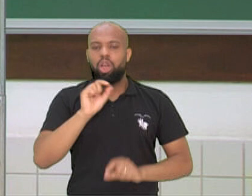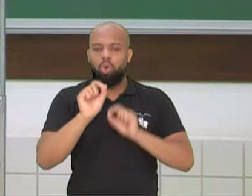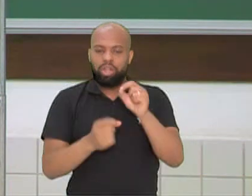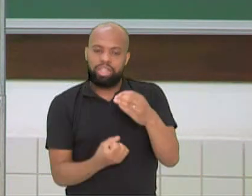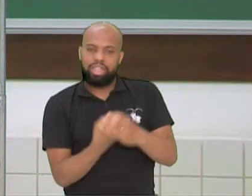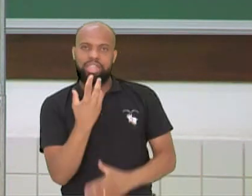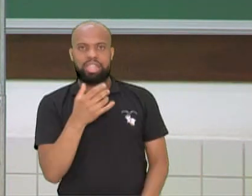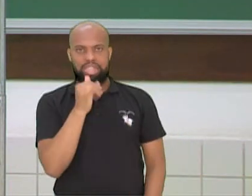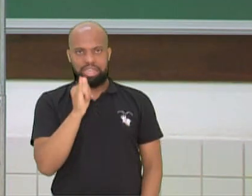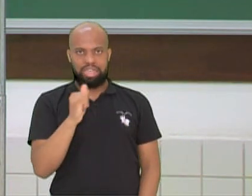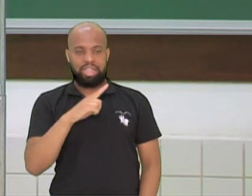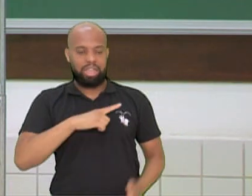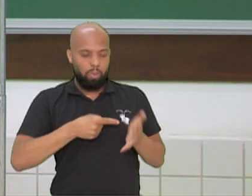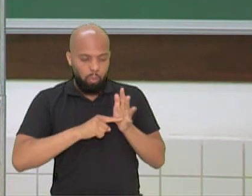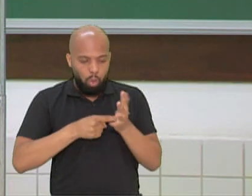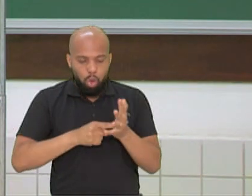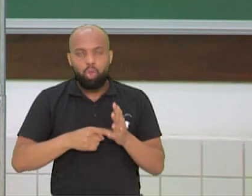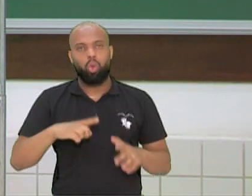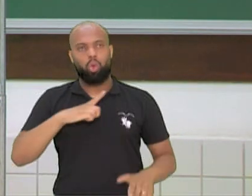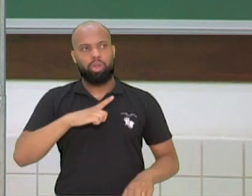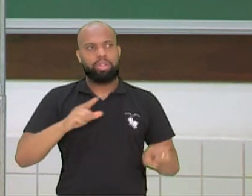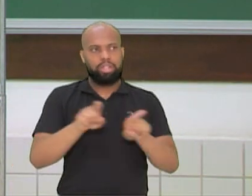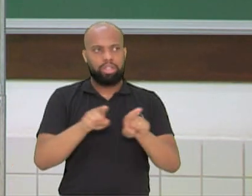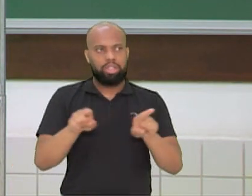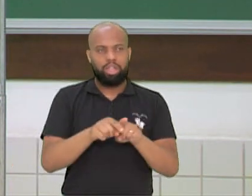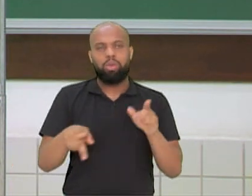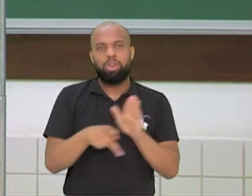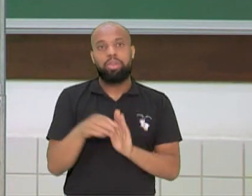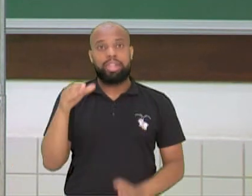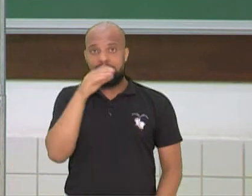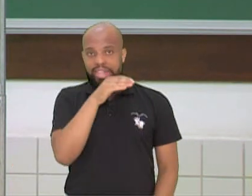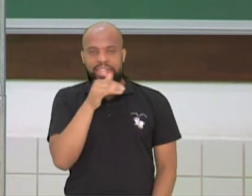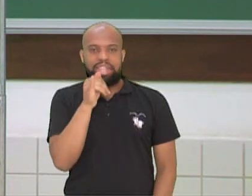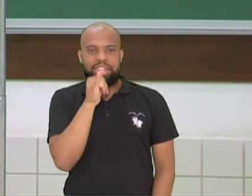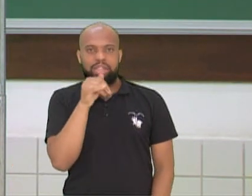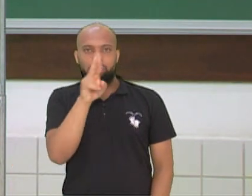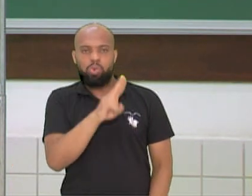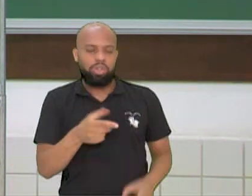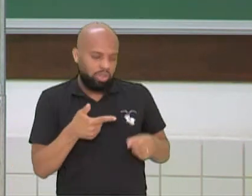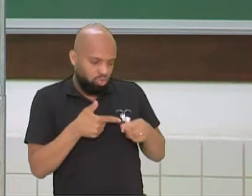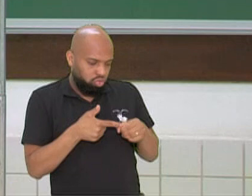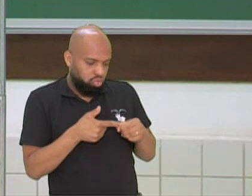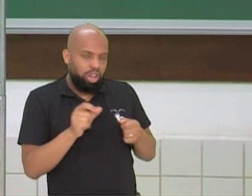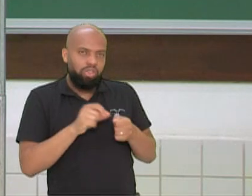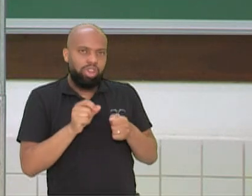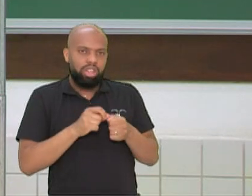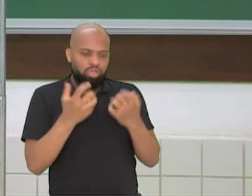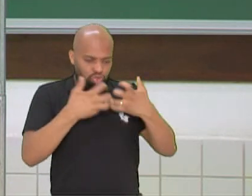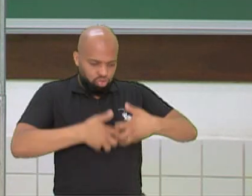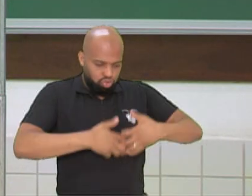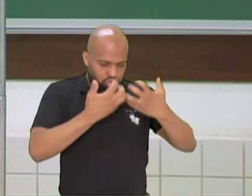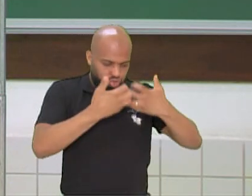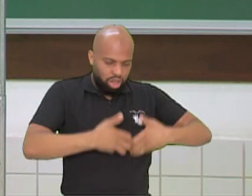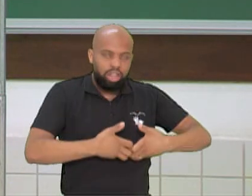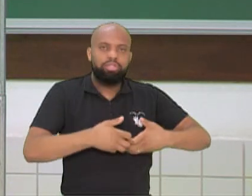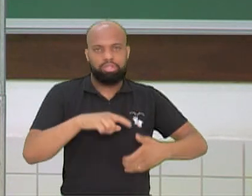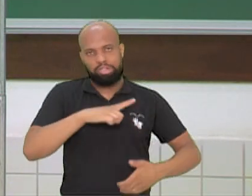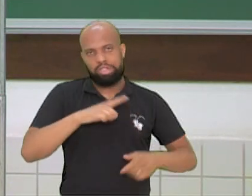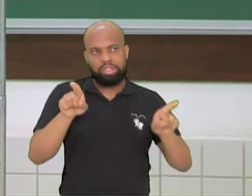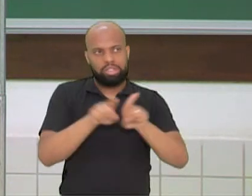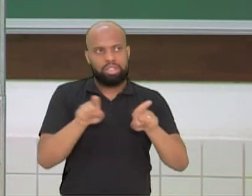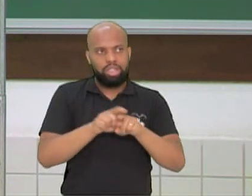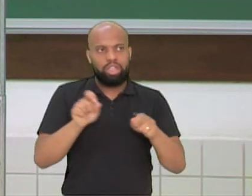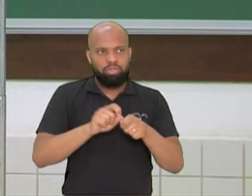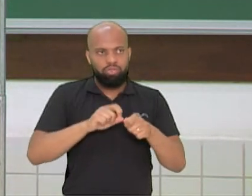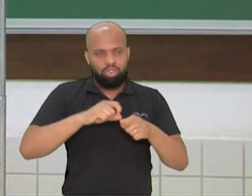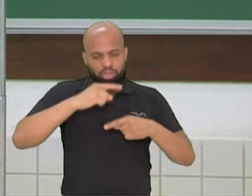que é um gerador com motor, né? Um motor térmico. Você pode usar gasolina para mover um rotor, né, ou diesel. Movendo